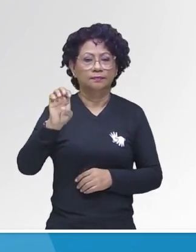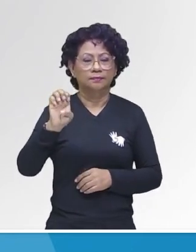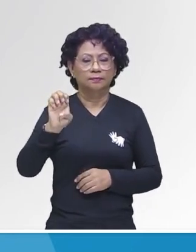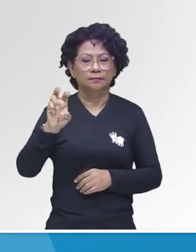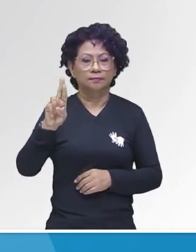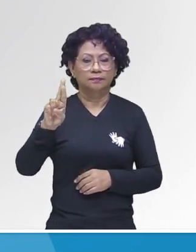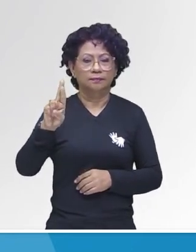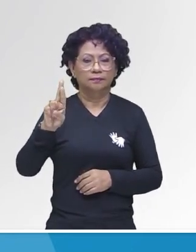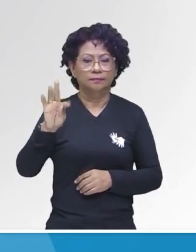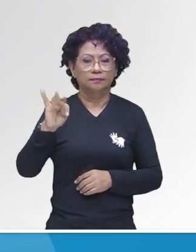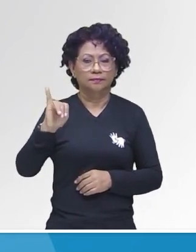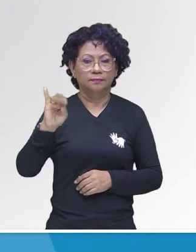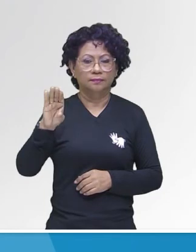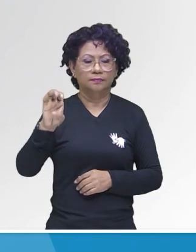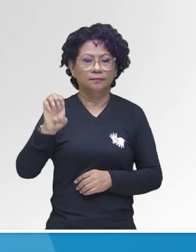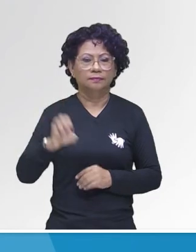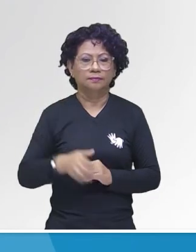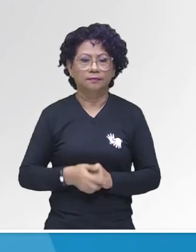cubo.